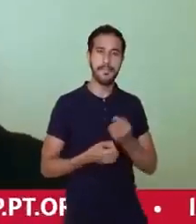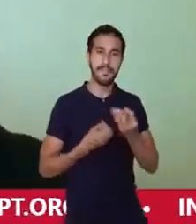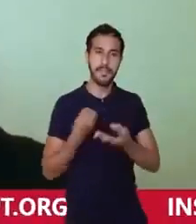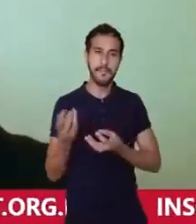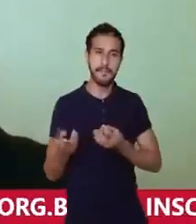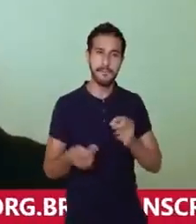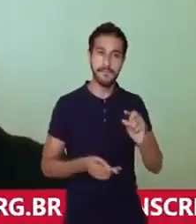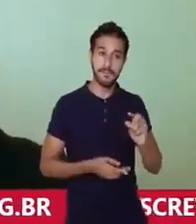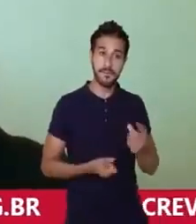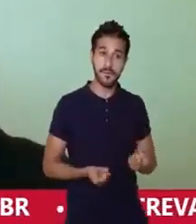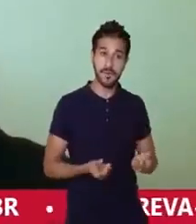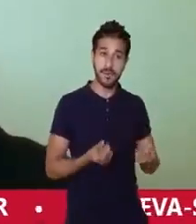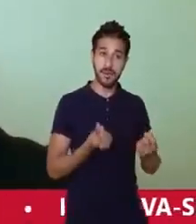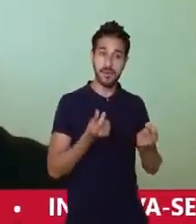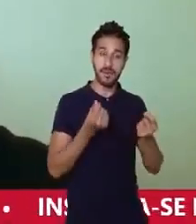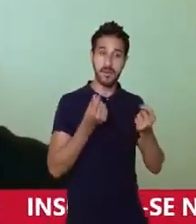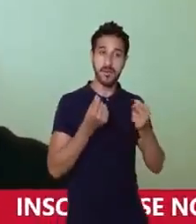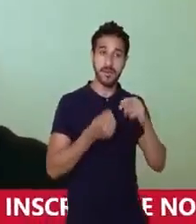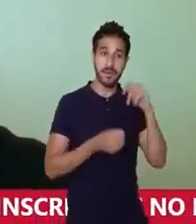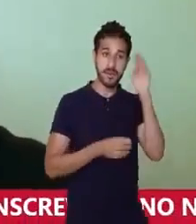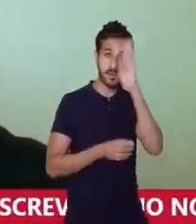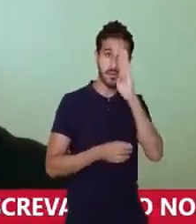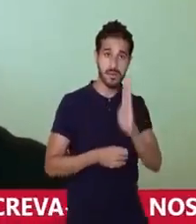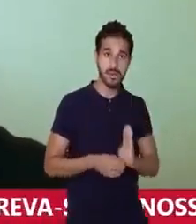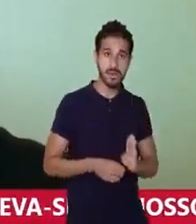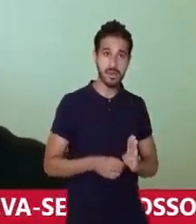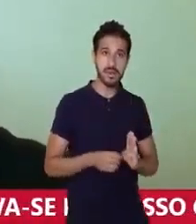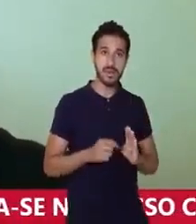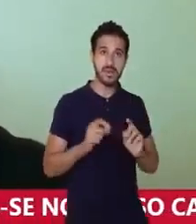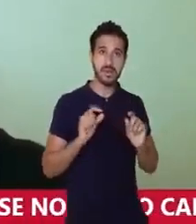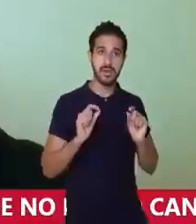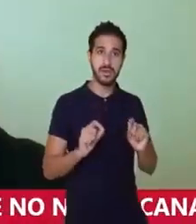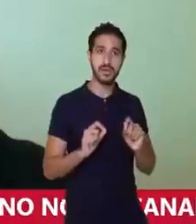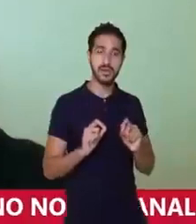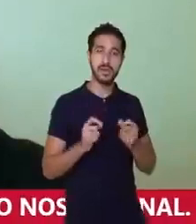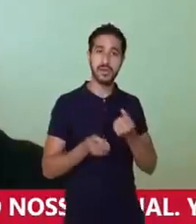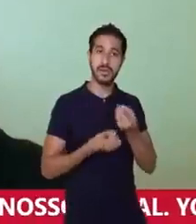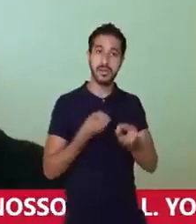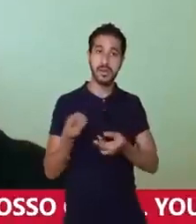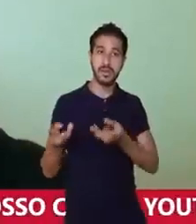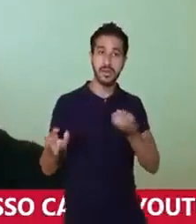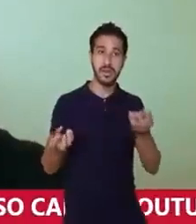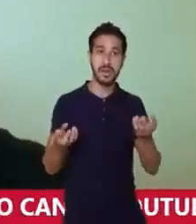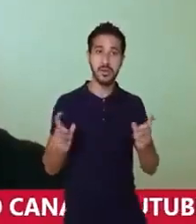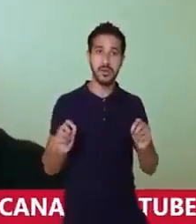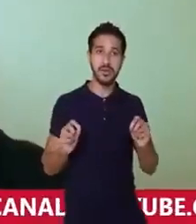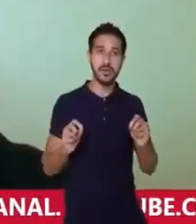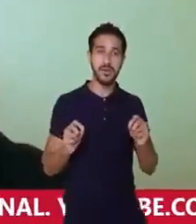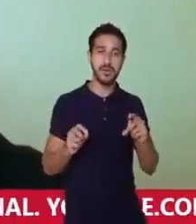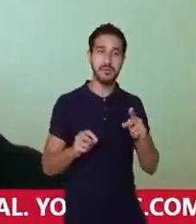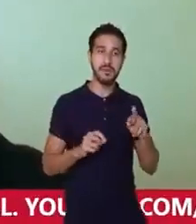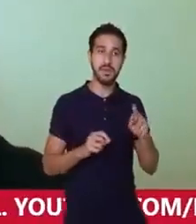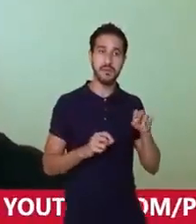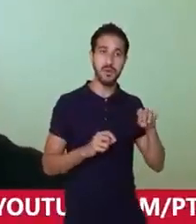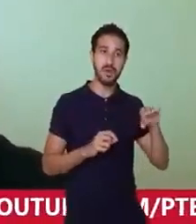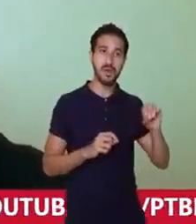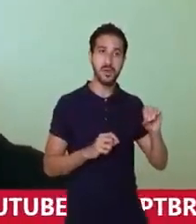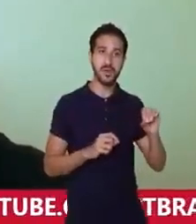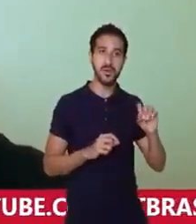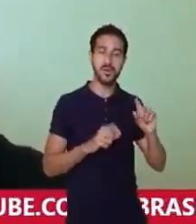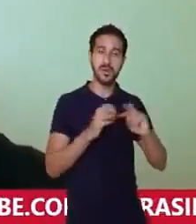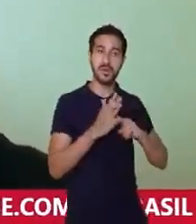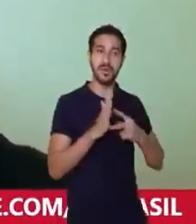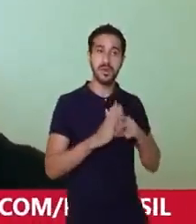distribuir um pouco a riqueza no Brasil era basicamente distribuir o quê? Patrimônio. O